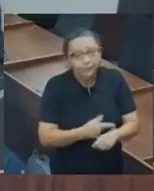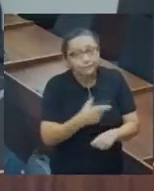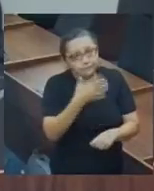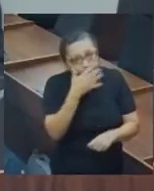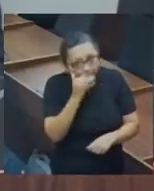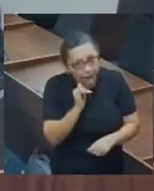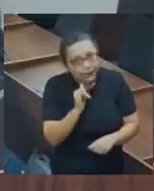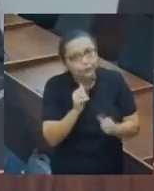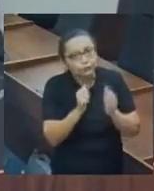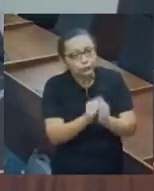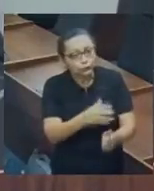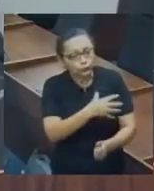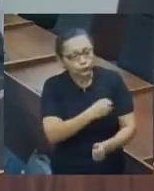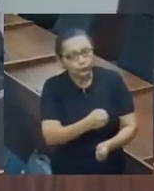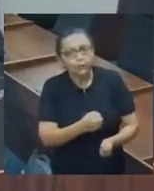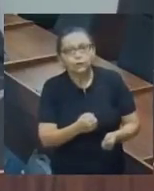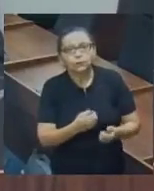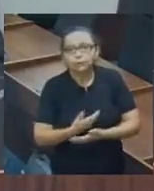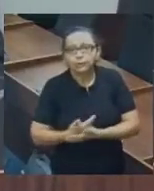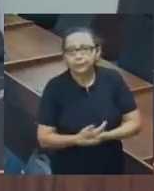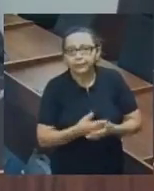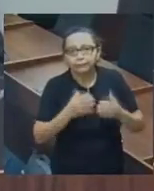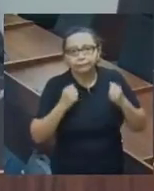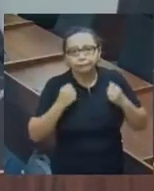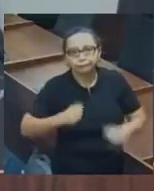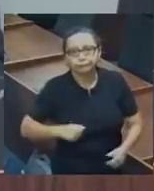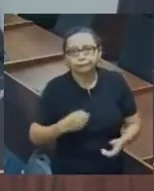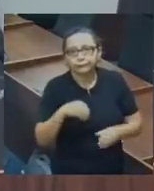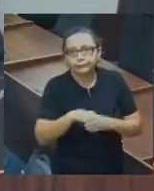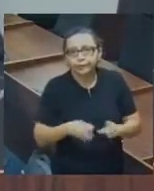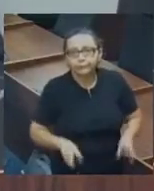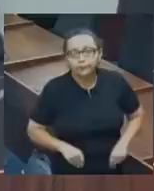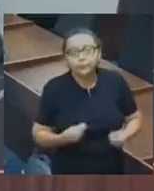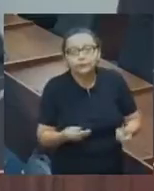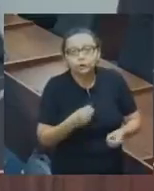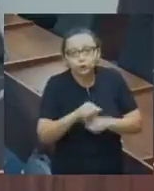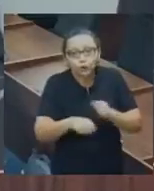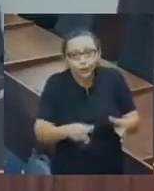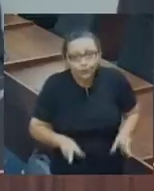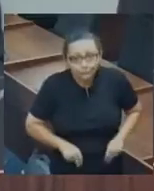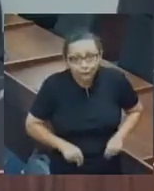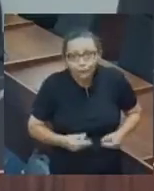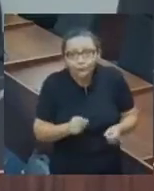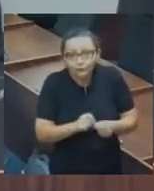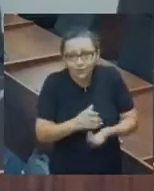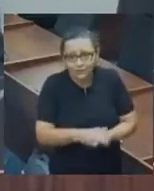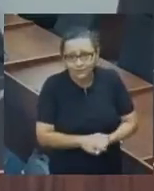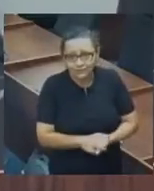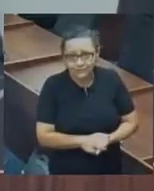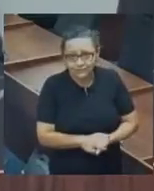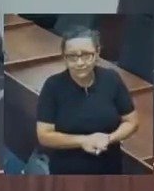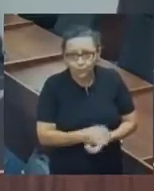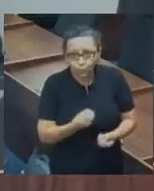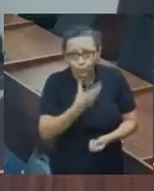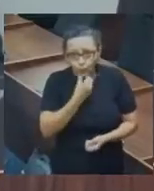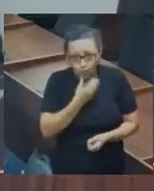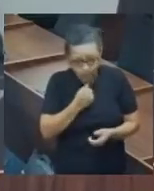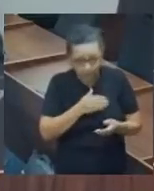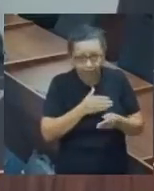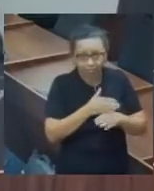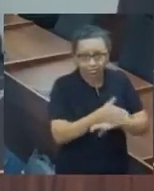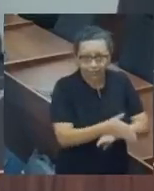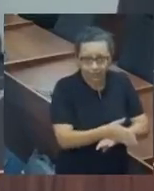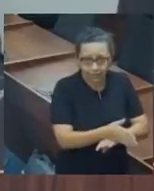fez aquele serviço caprichado na fralda né e precisa trocar a ele vai fazer isso onde na pia do banheiro